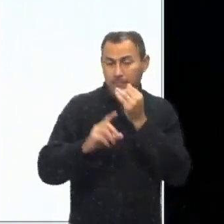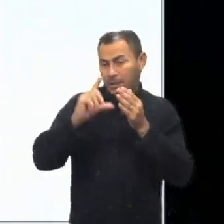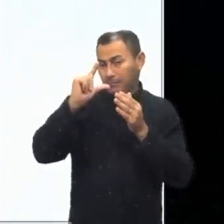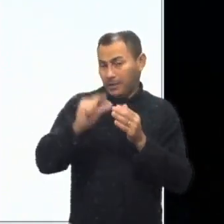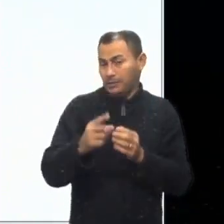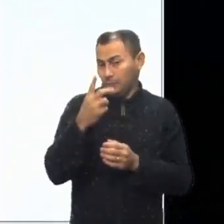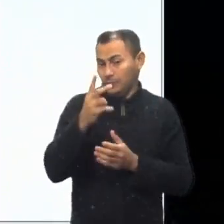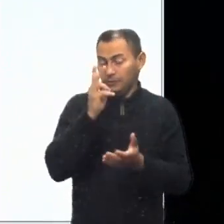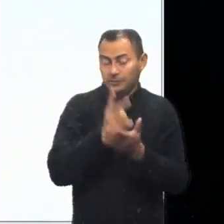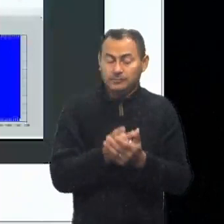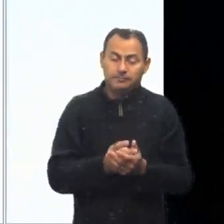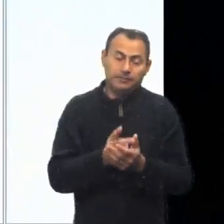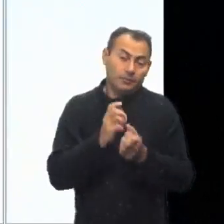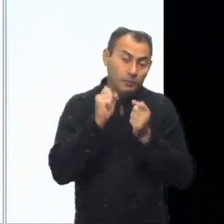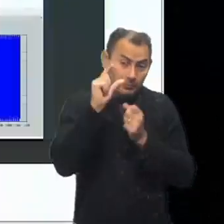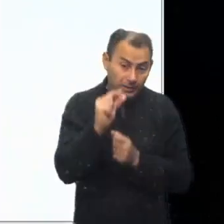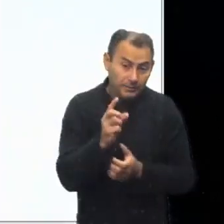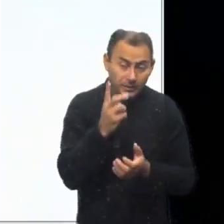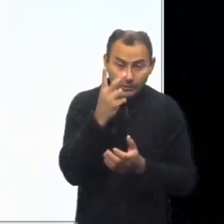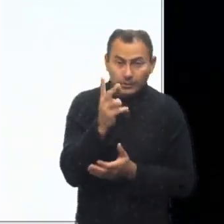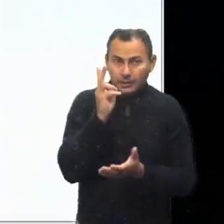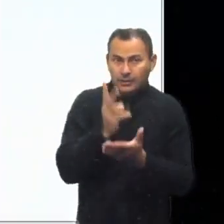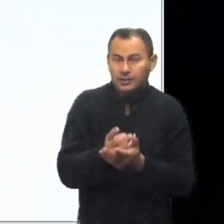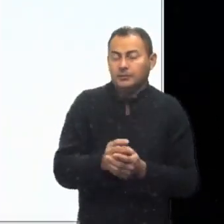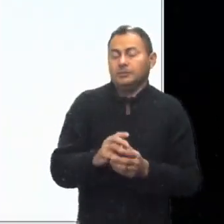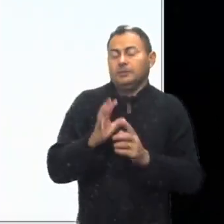vezes a frequência do sinal.